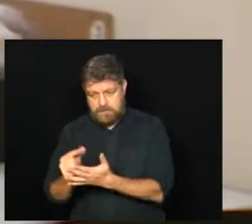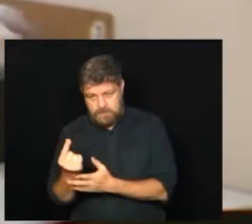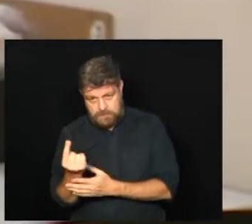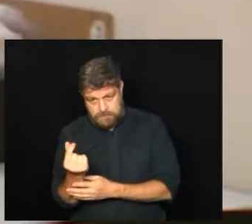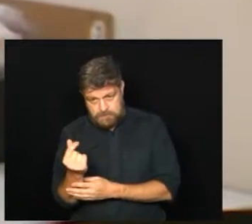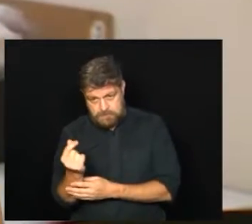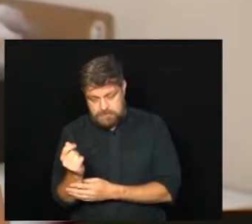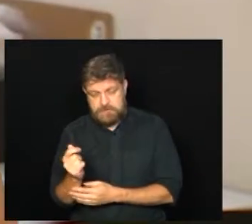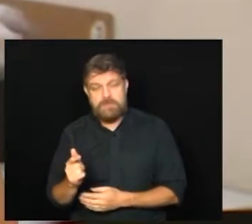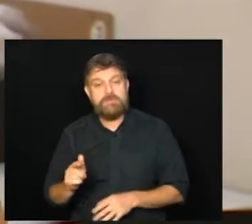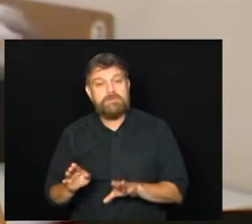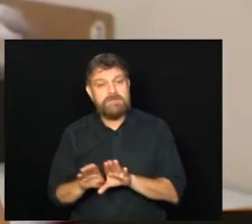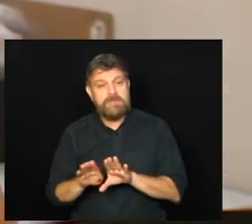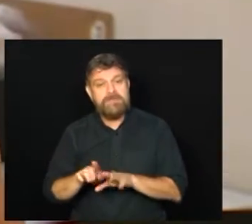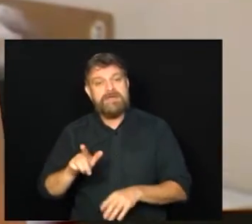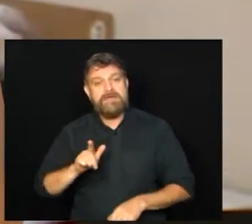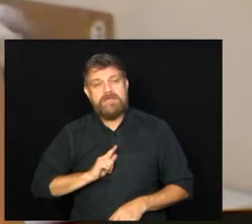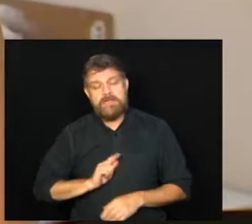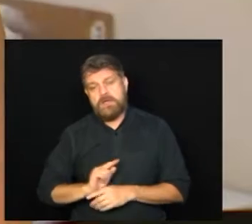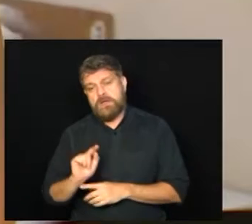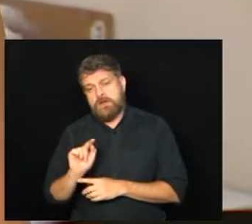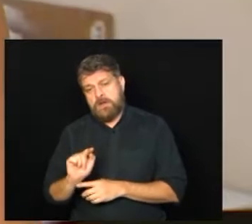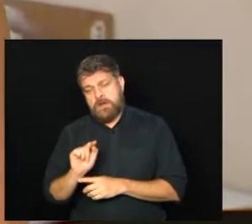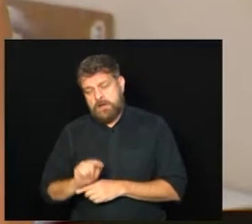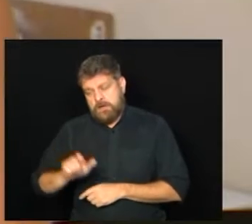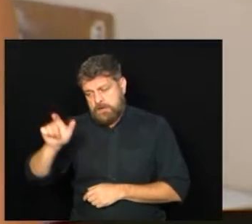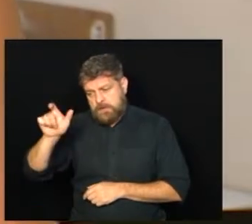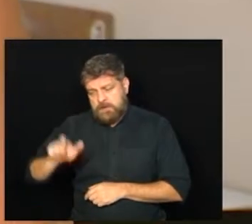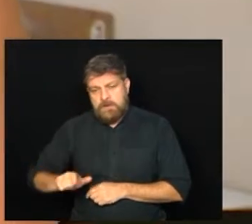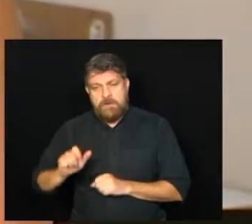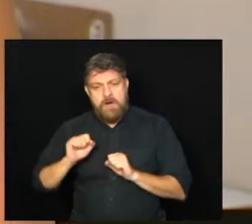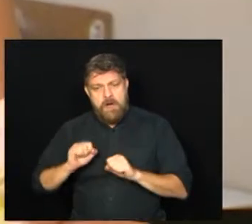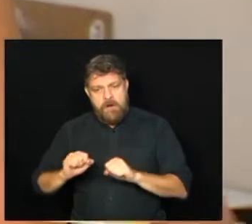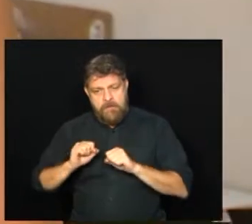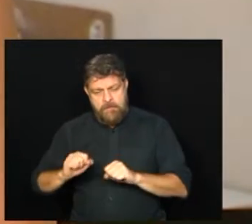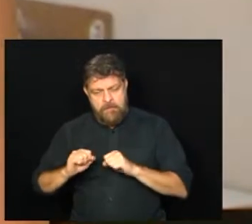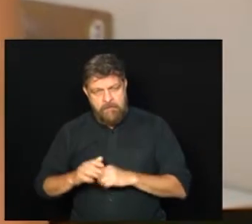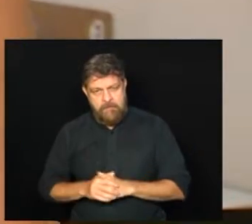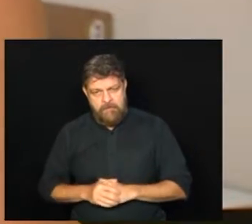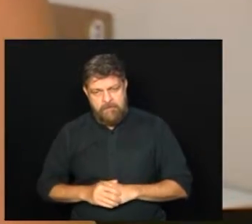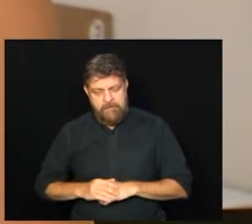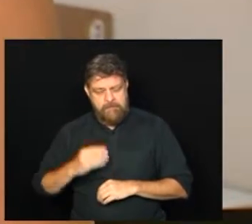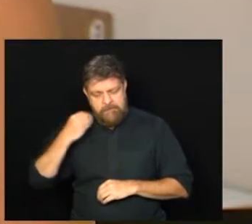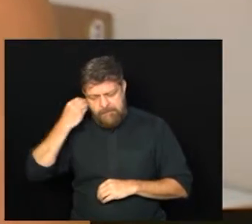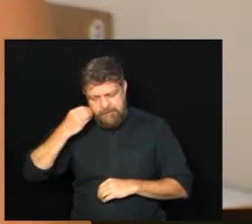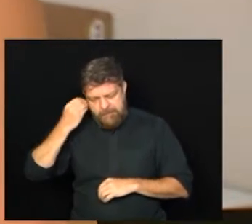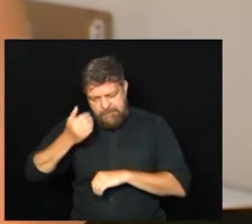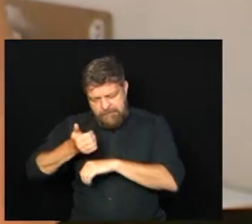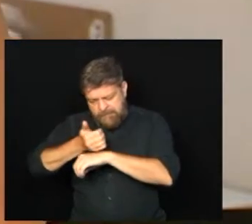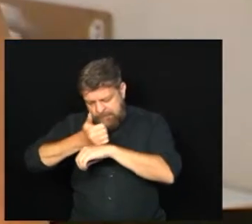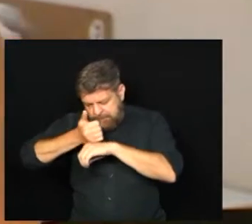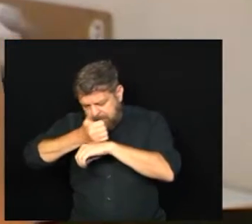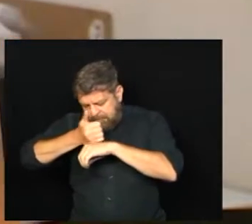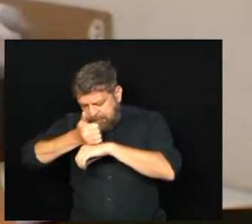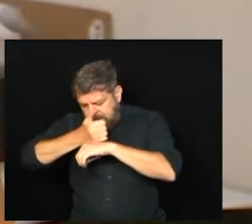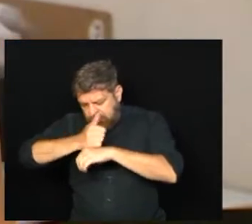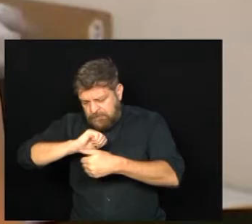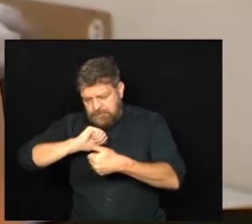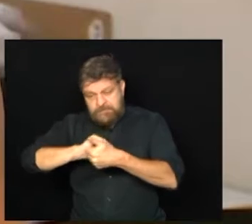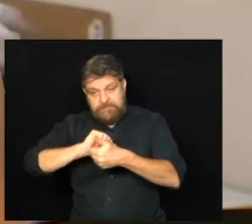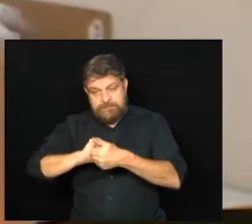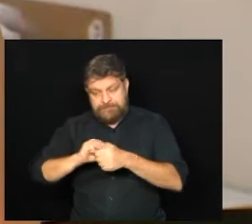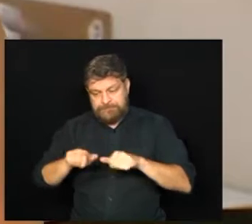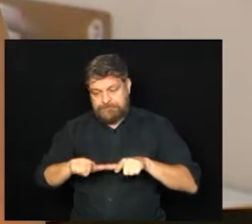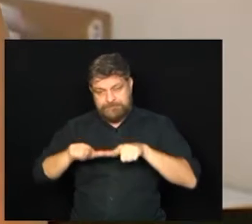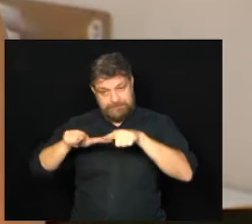André, ele conta também com a possibilidade de propiciar a experiência profissional e a qualificação, o que